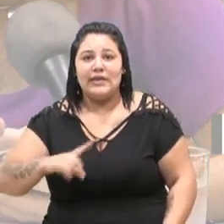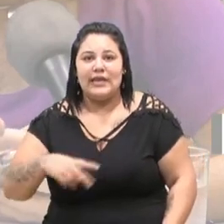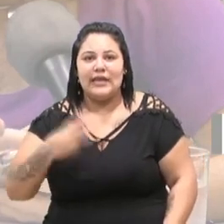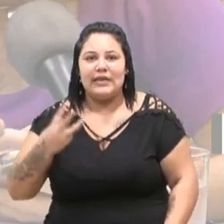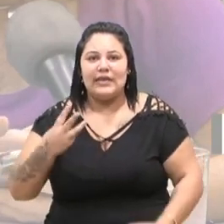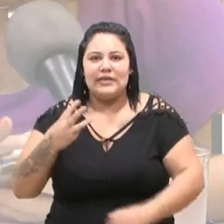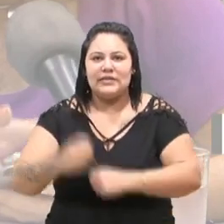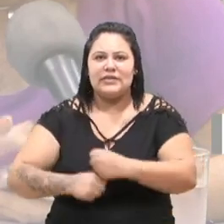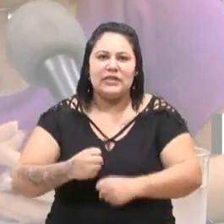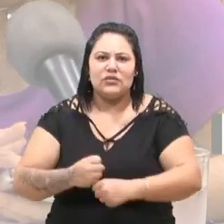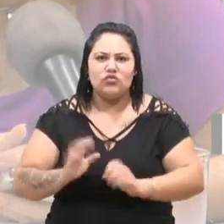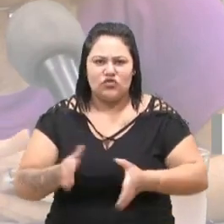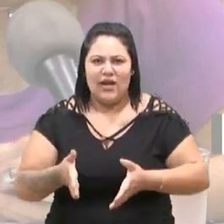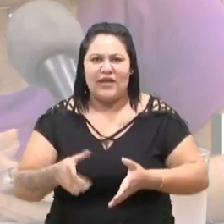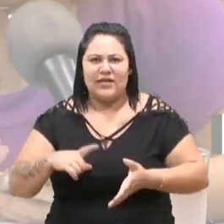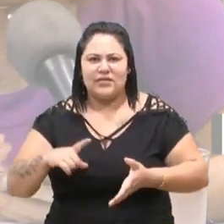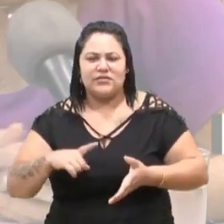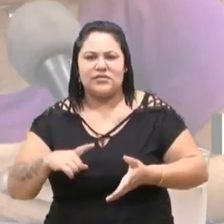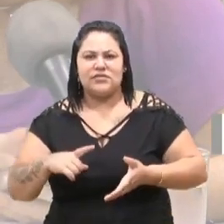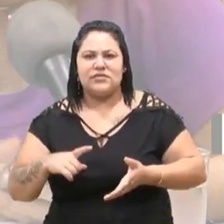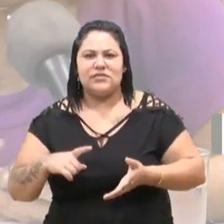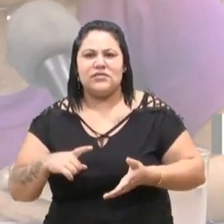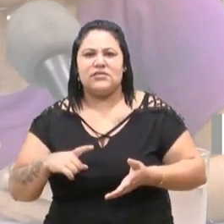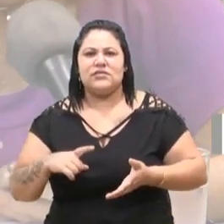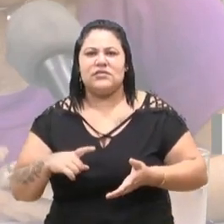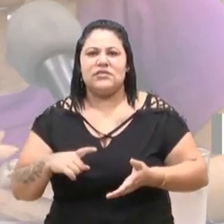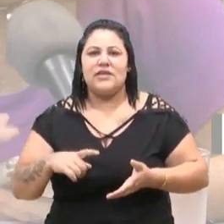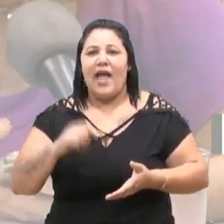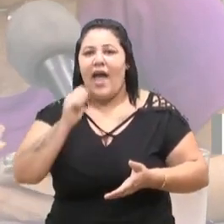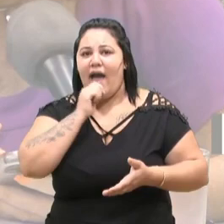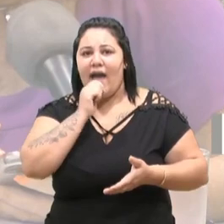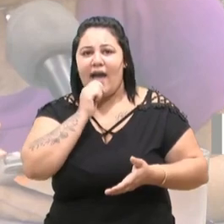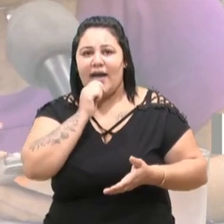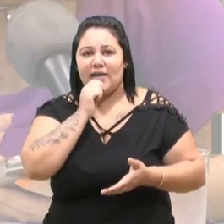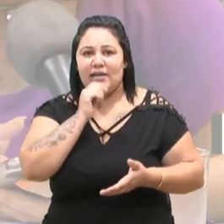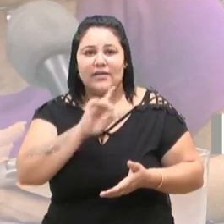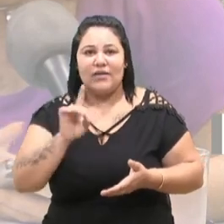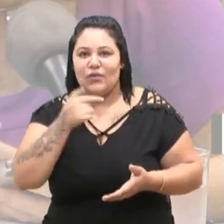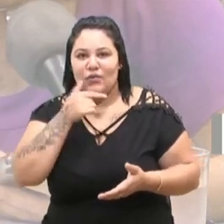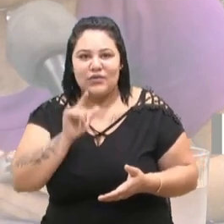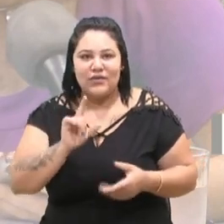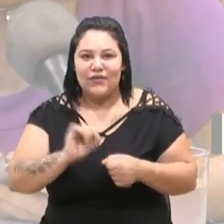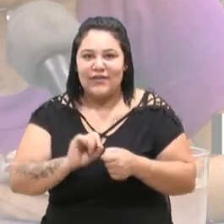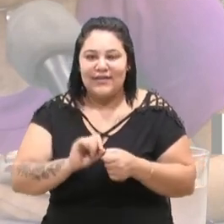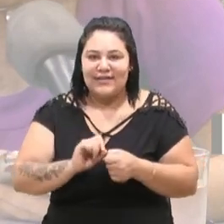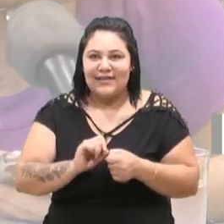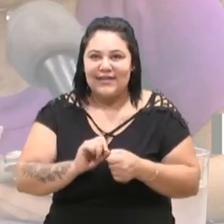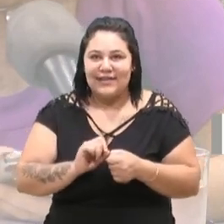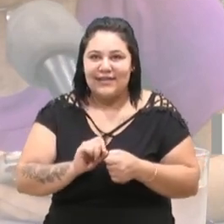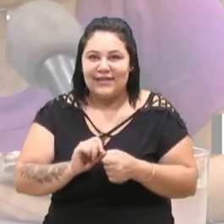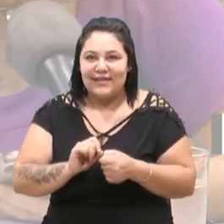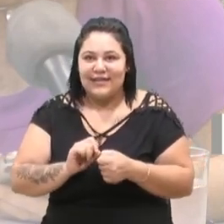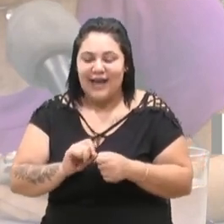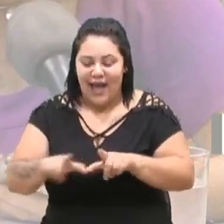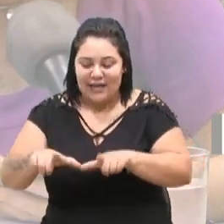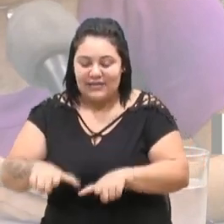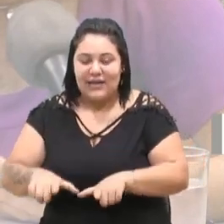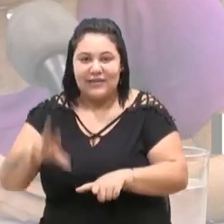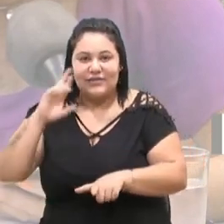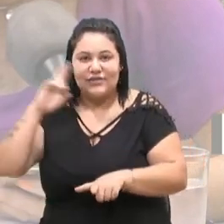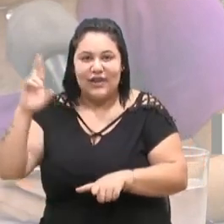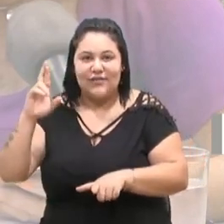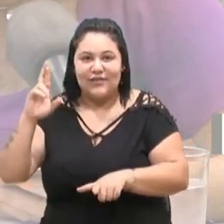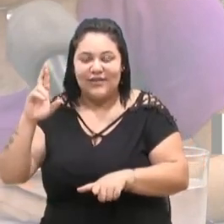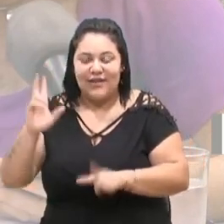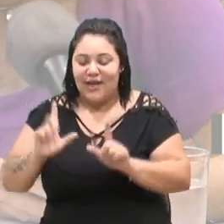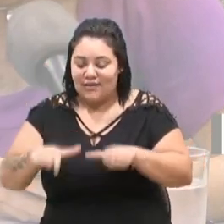né? 3 anos ela tem. E ainda não conseguiram fazer a sala de diretoria e nem de professores.